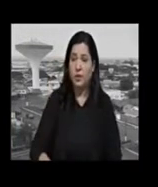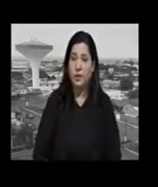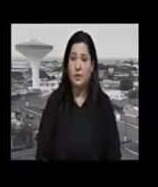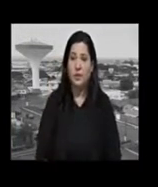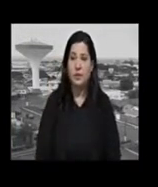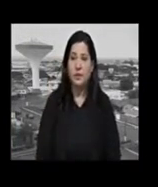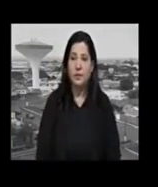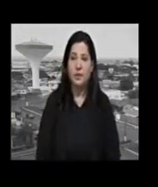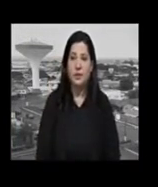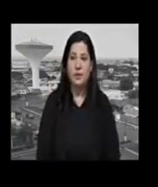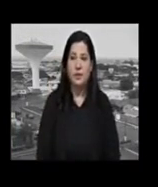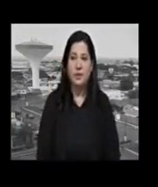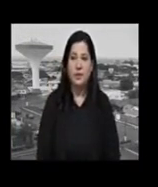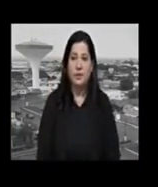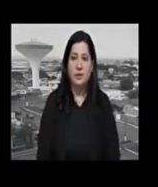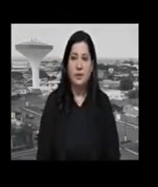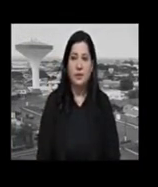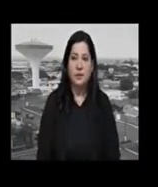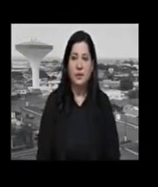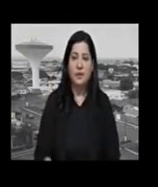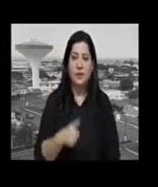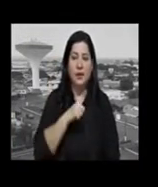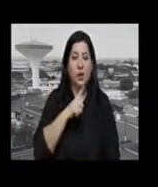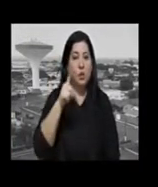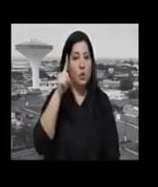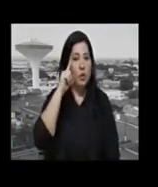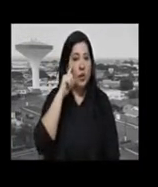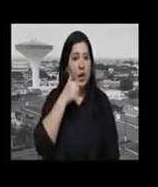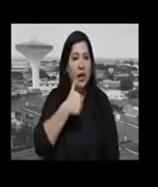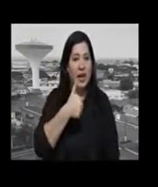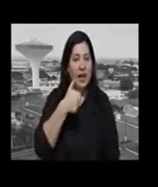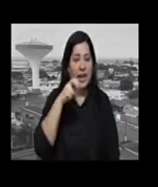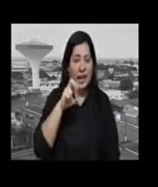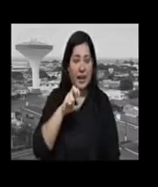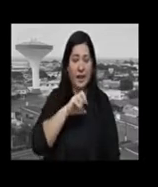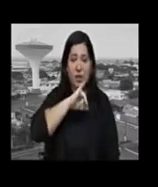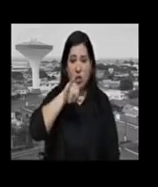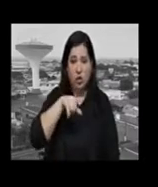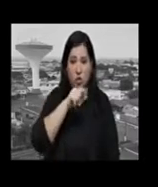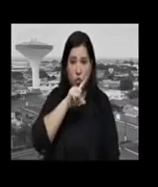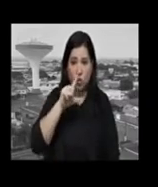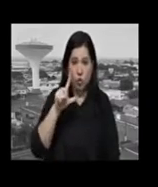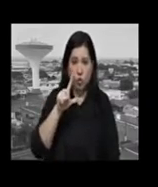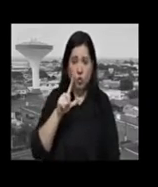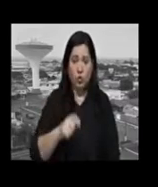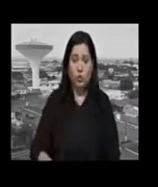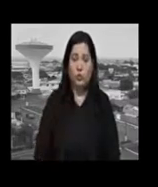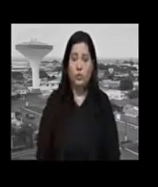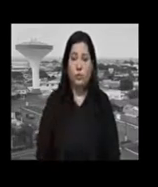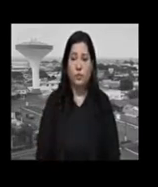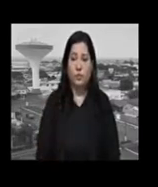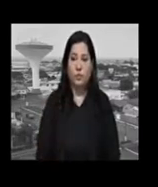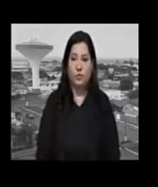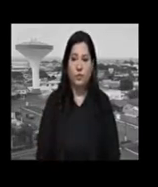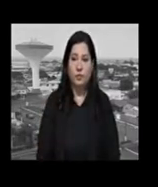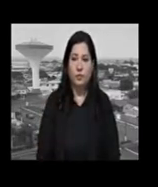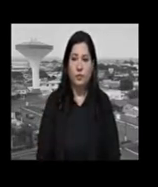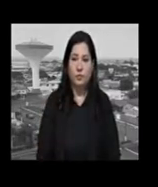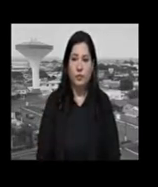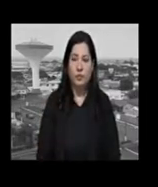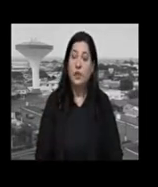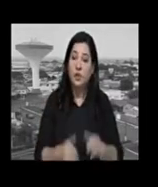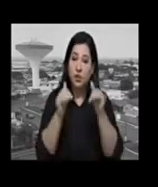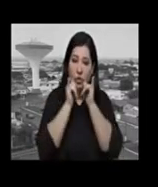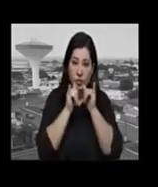Ah é Então ali tem a data né Quinze de Julho e então em quinze de Julho foi amplamente